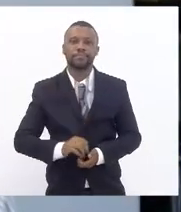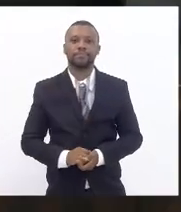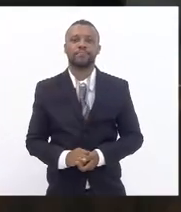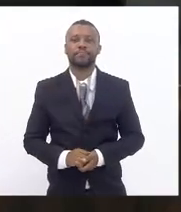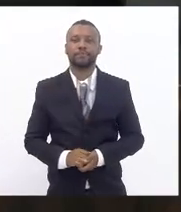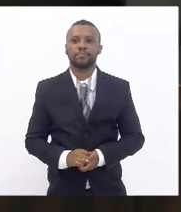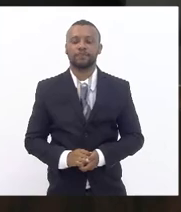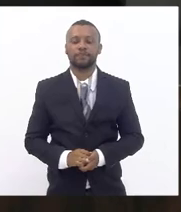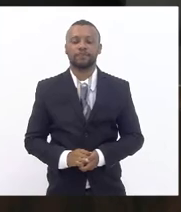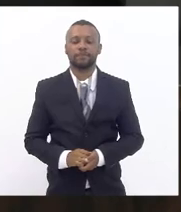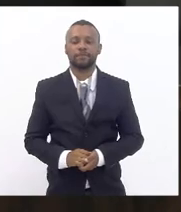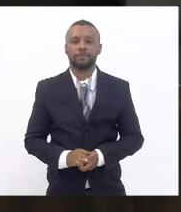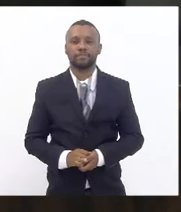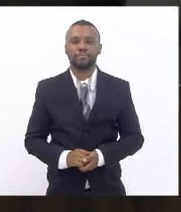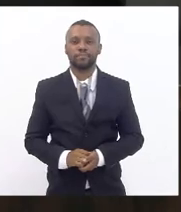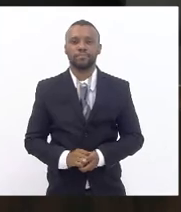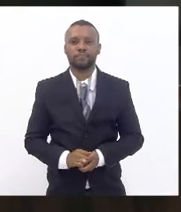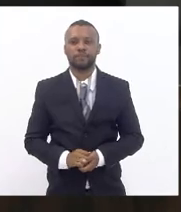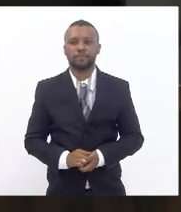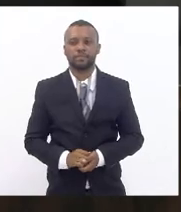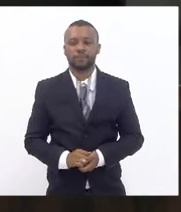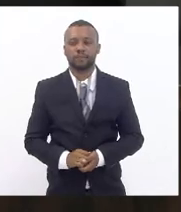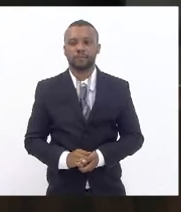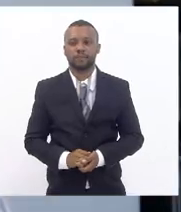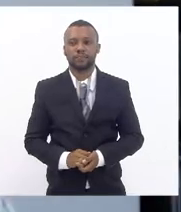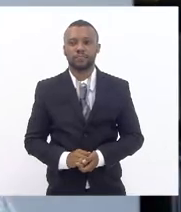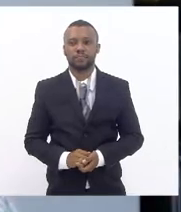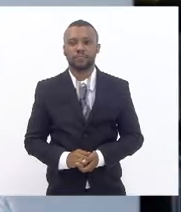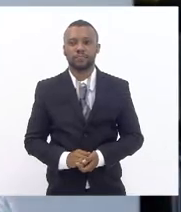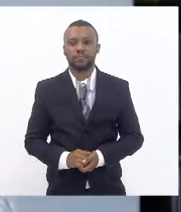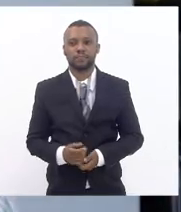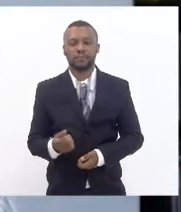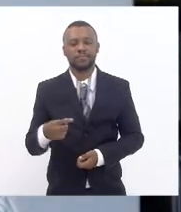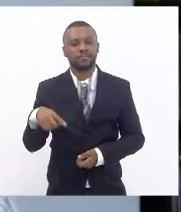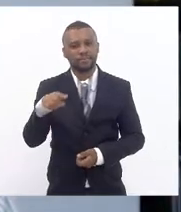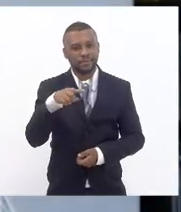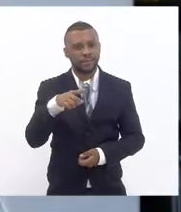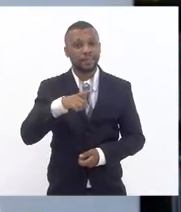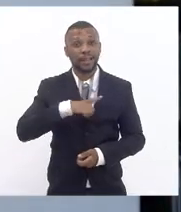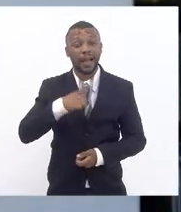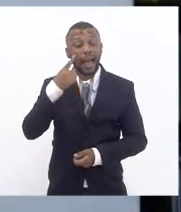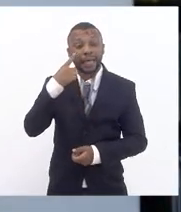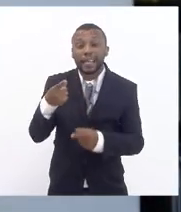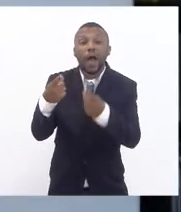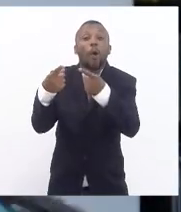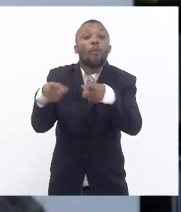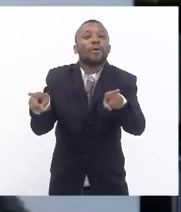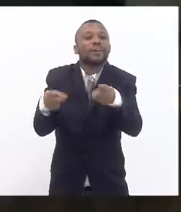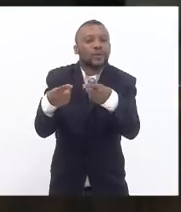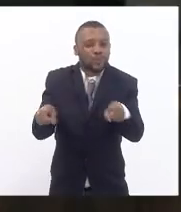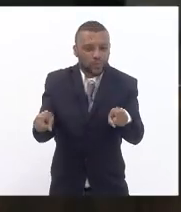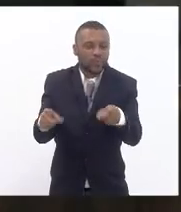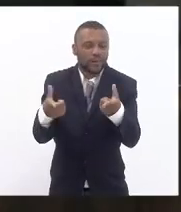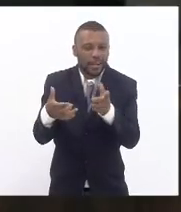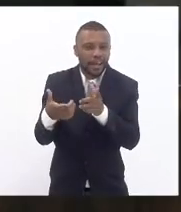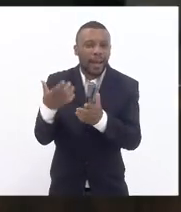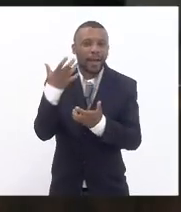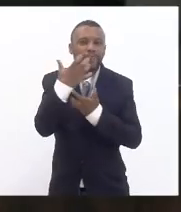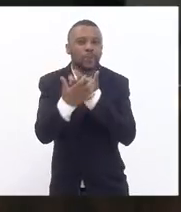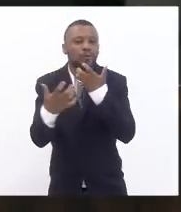não, deputado Samuel Machado? É esse que é o hino do Machador. Obrigado,